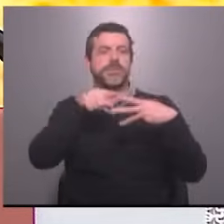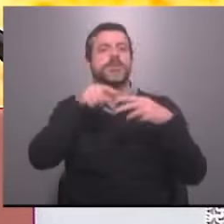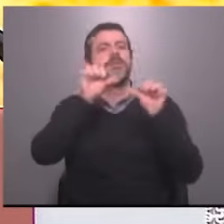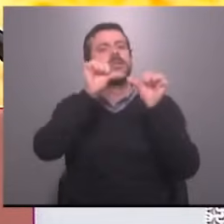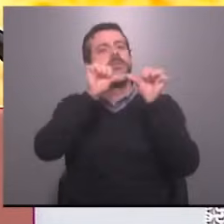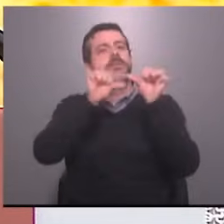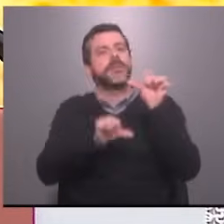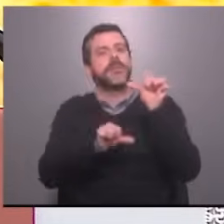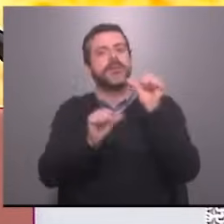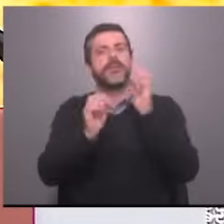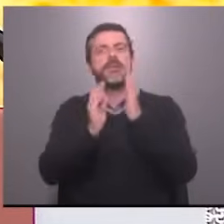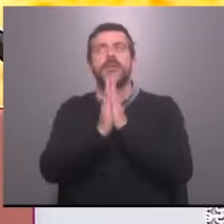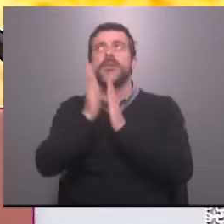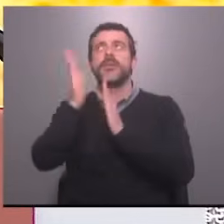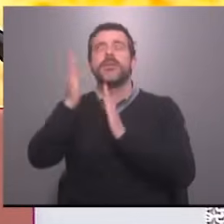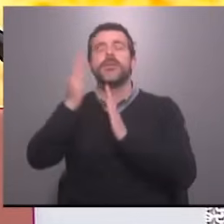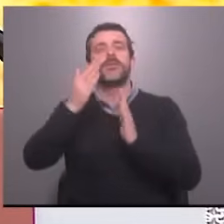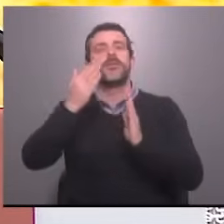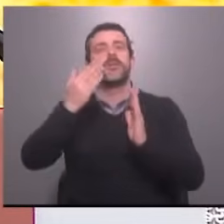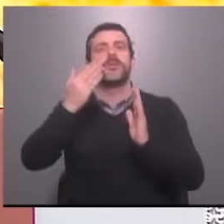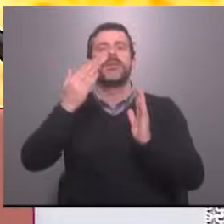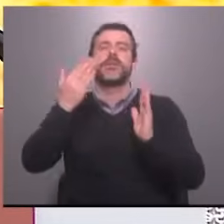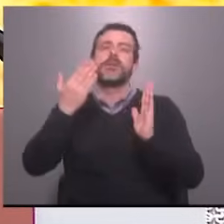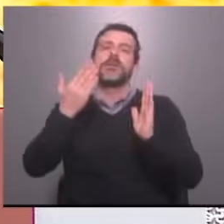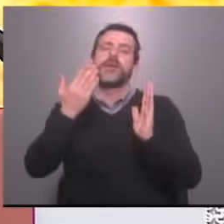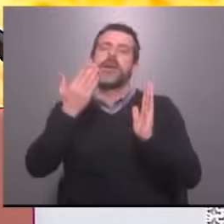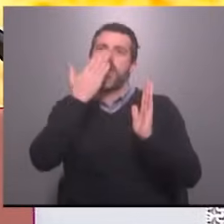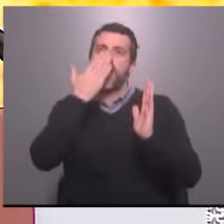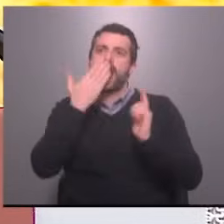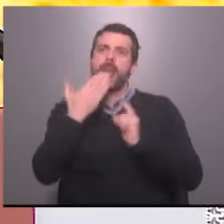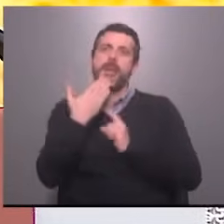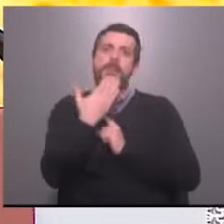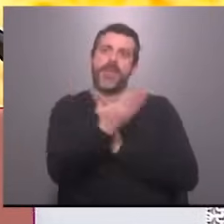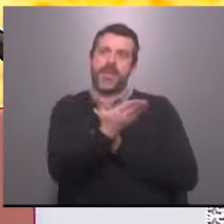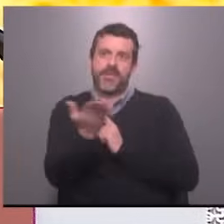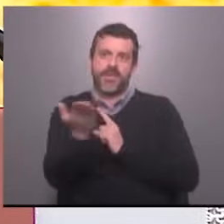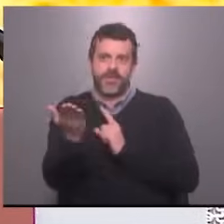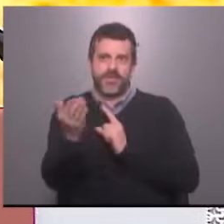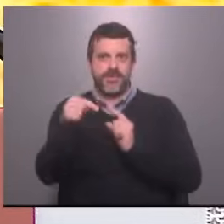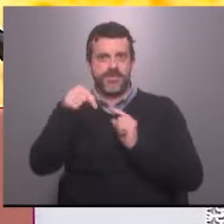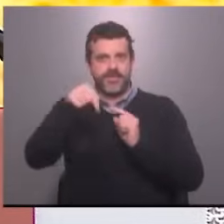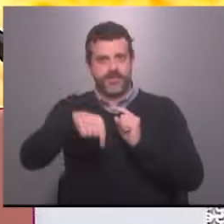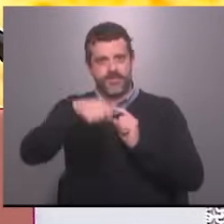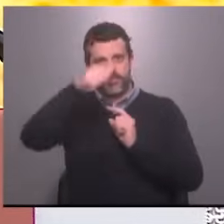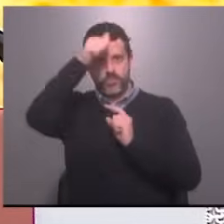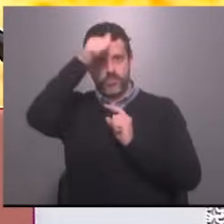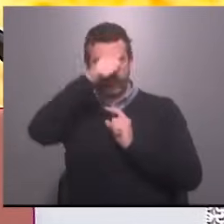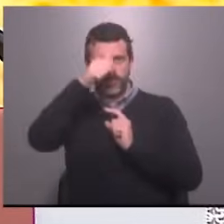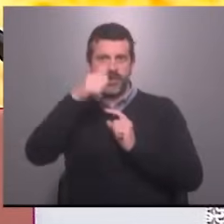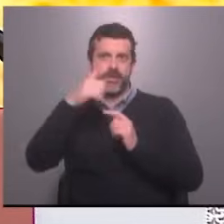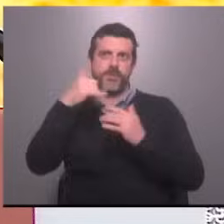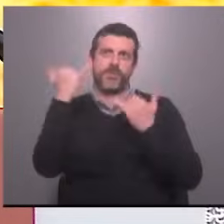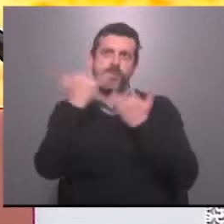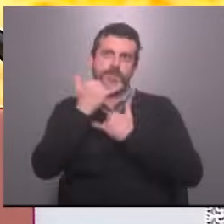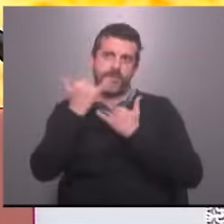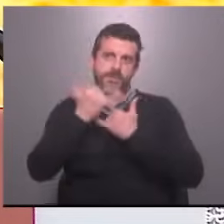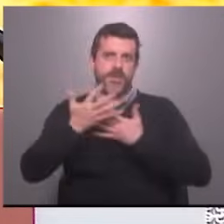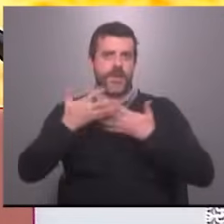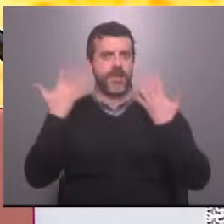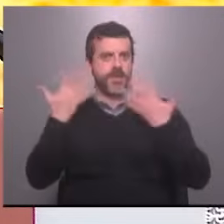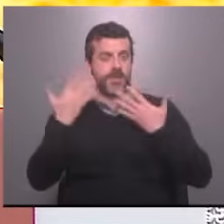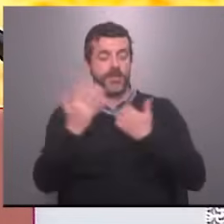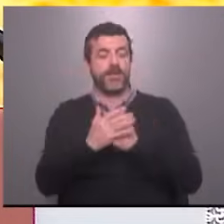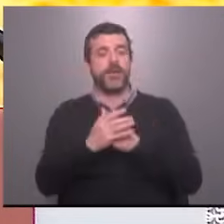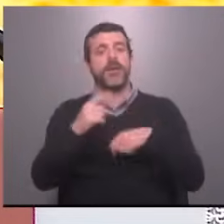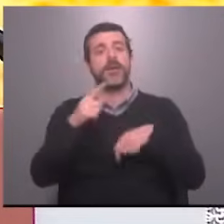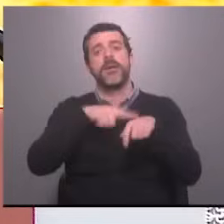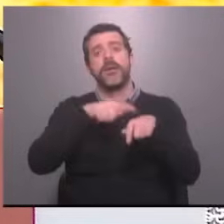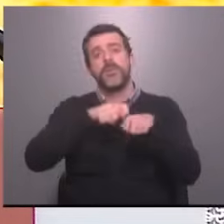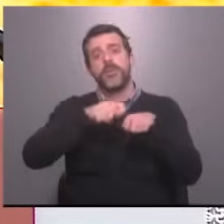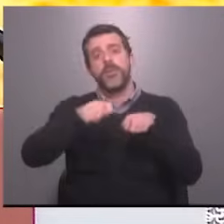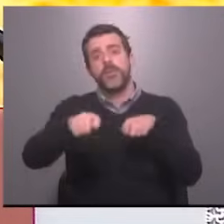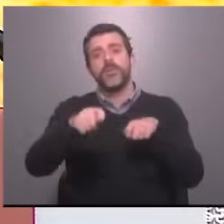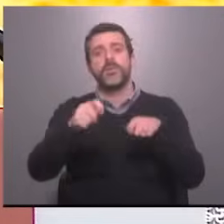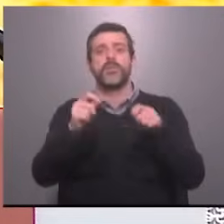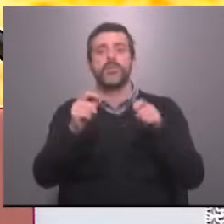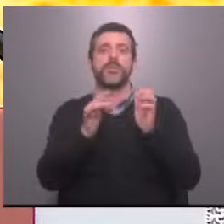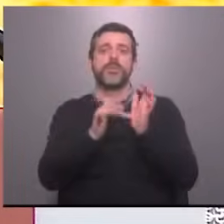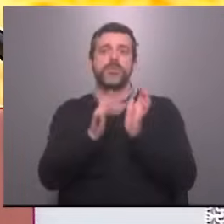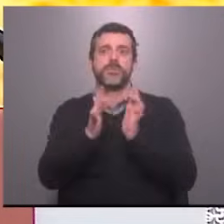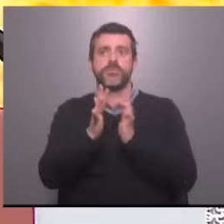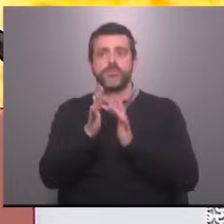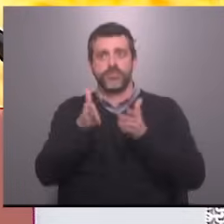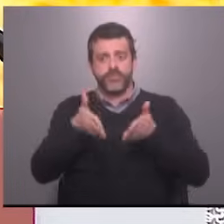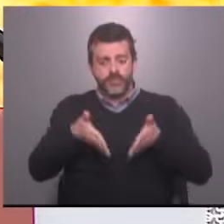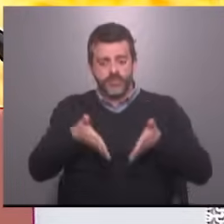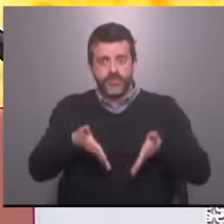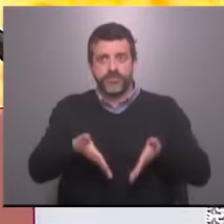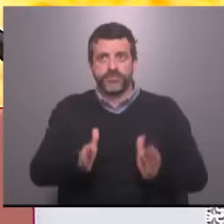aspectos que a Palavra de Deus nos deixa como exortações para nós neste domingo da alegria. Sabemos que